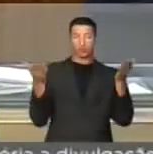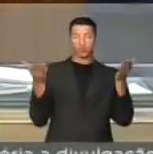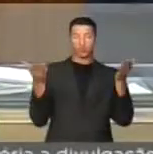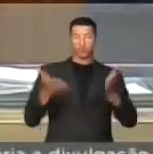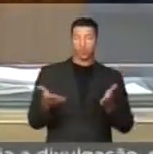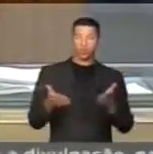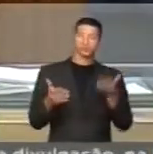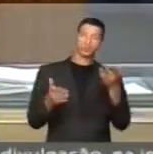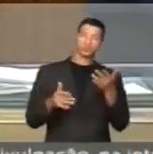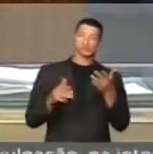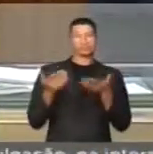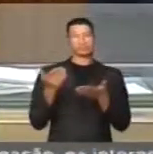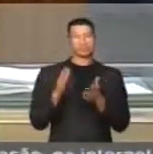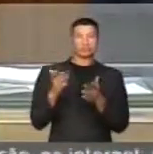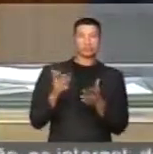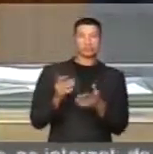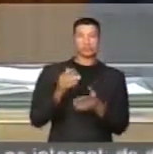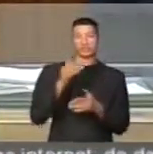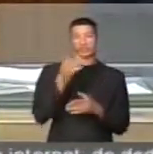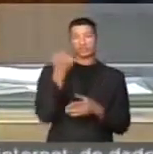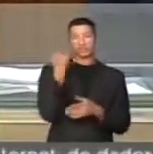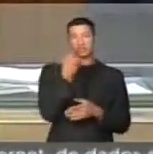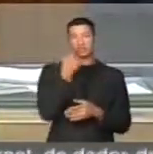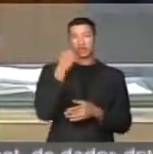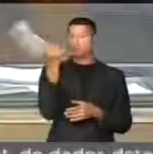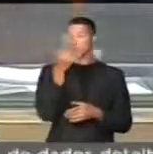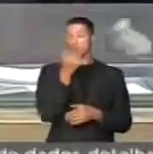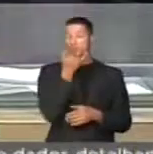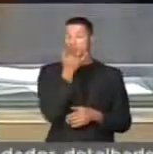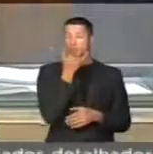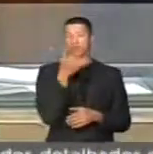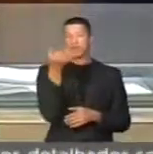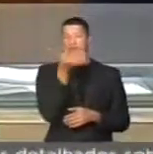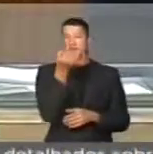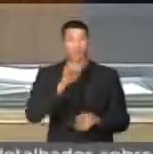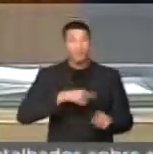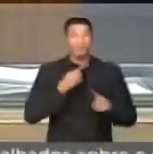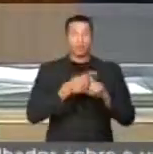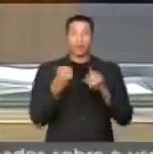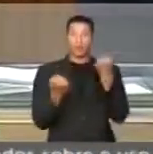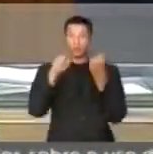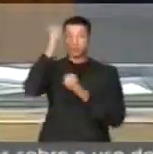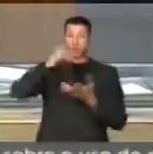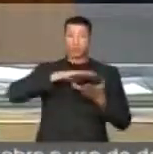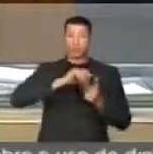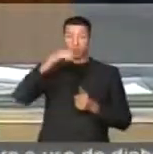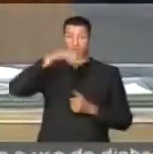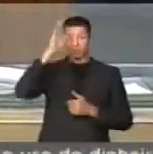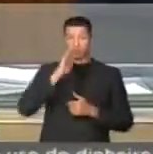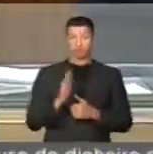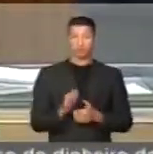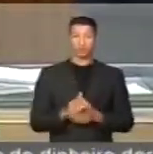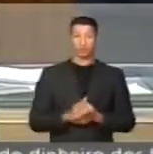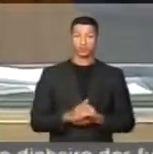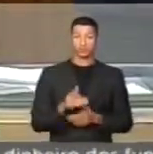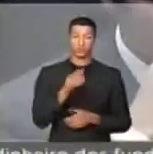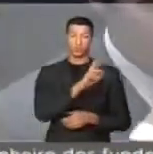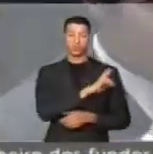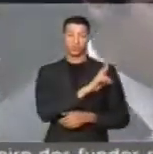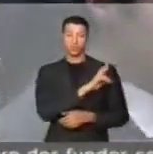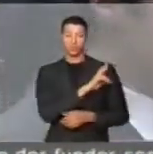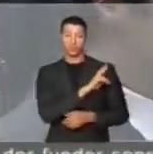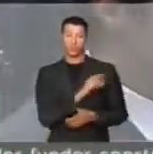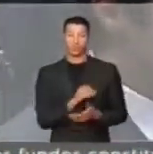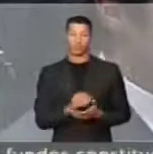representa hoje, no plano internacional, é a sexta maior indústria química do mundo. Aqui no Brasil, é responsável